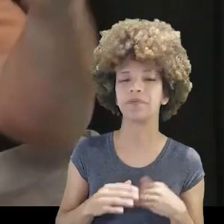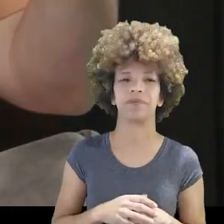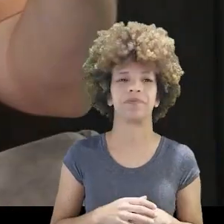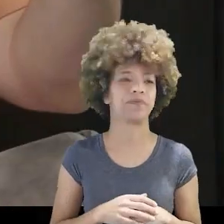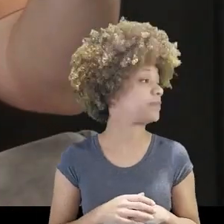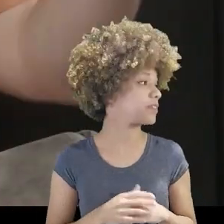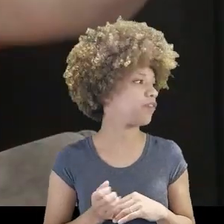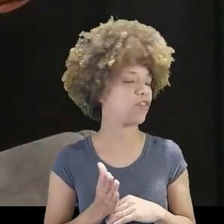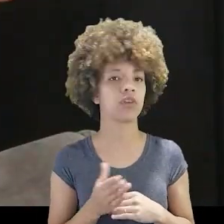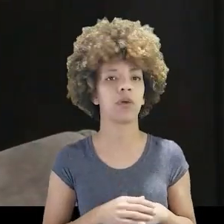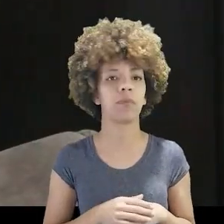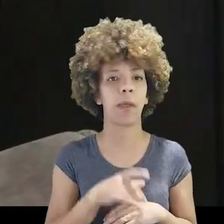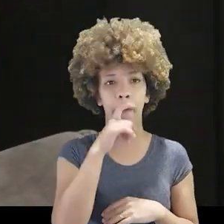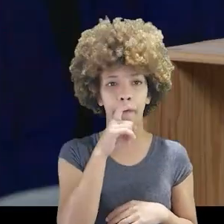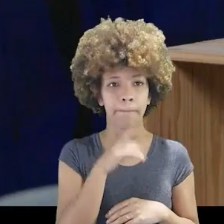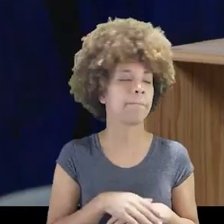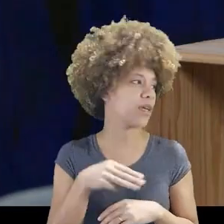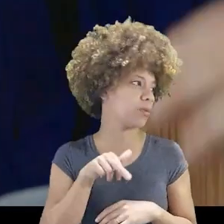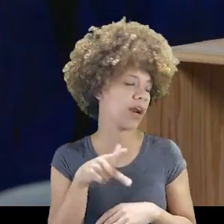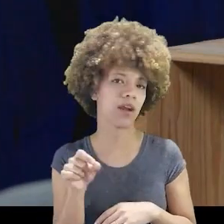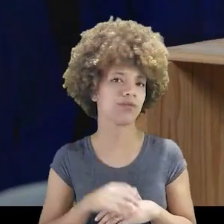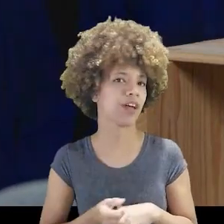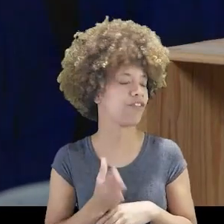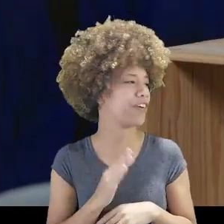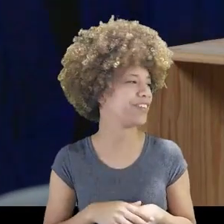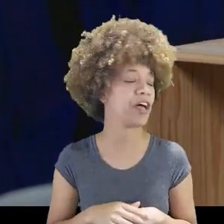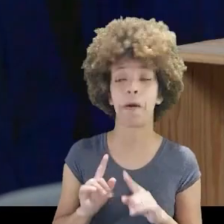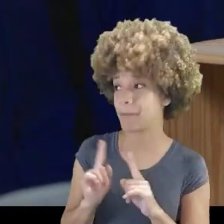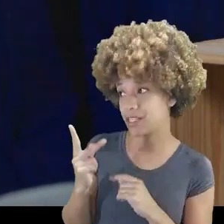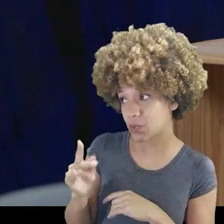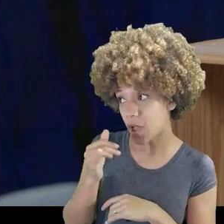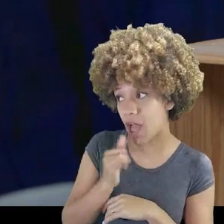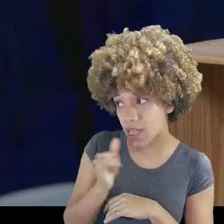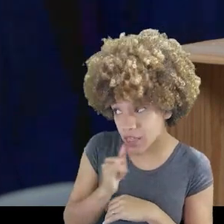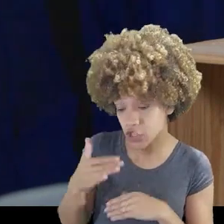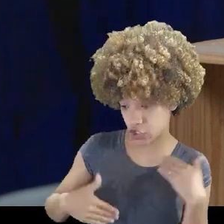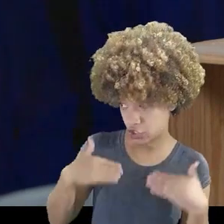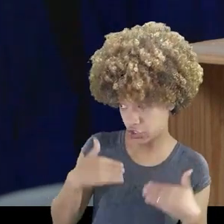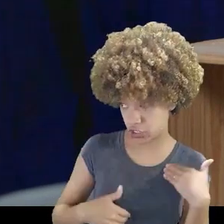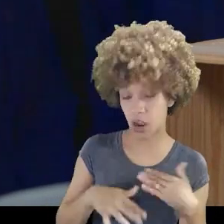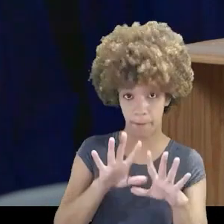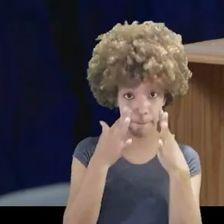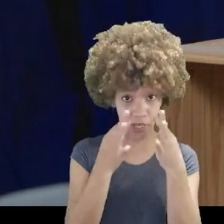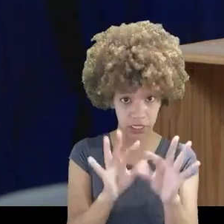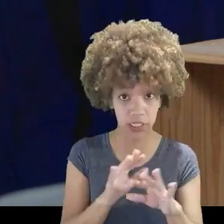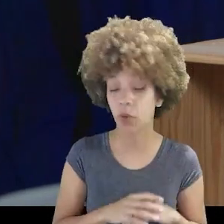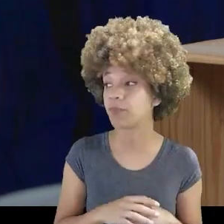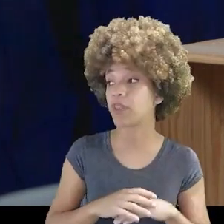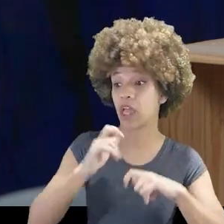Relaxa fodeu o pai do Marcão tá aí a sua energia tá presta atenção gente